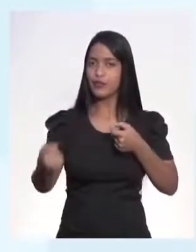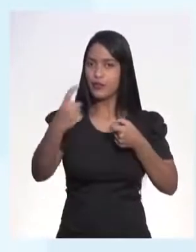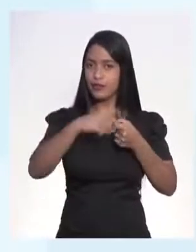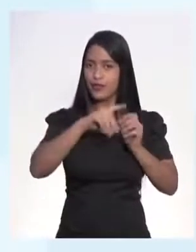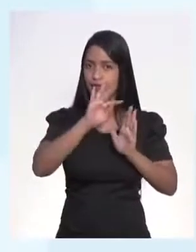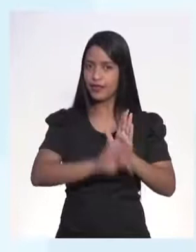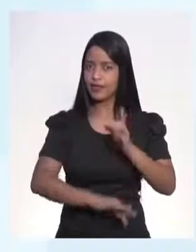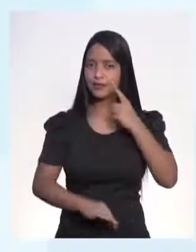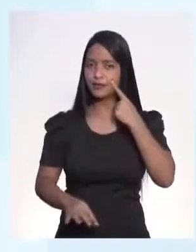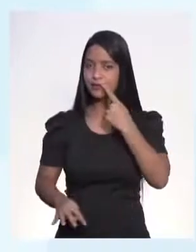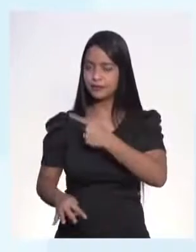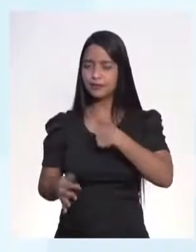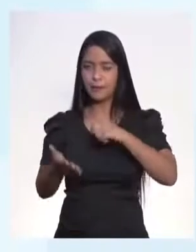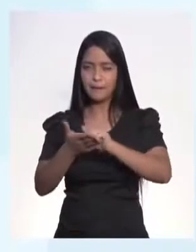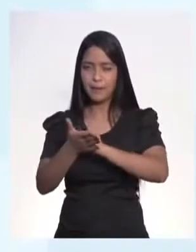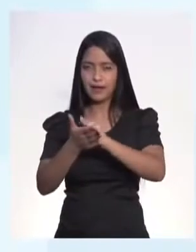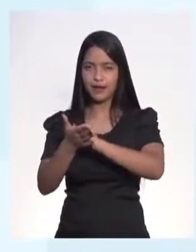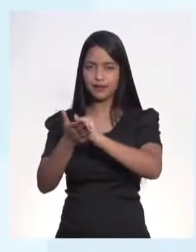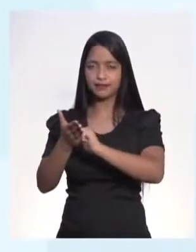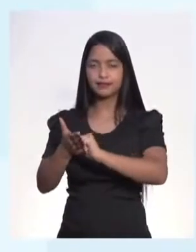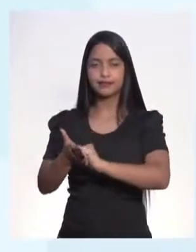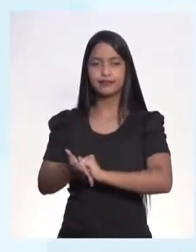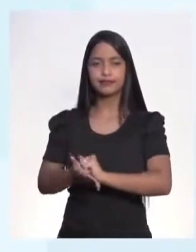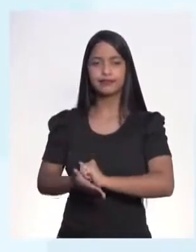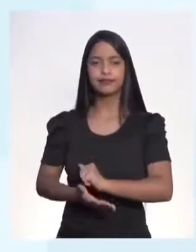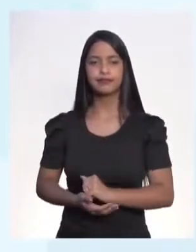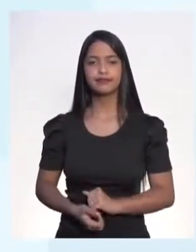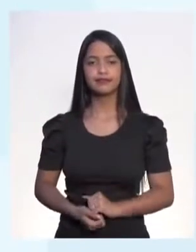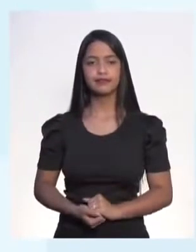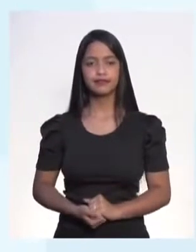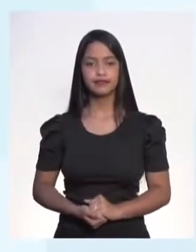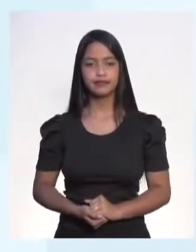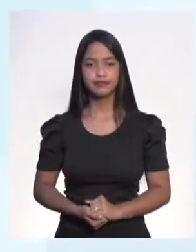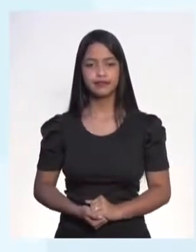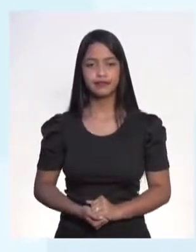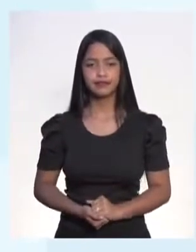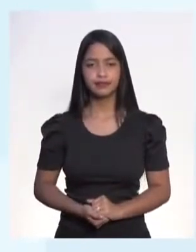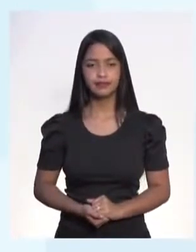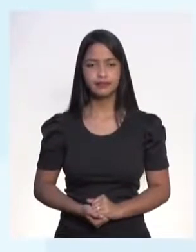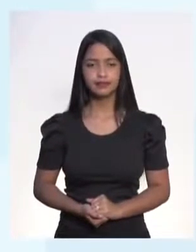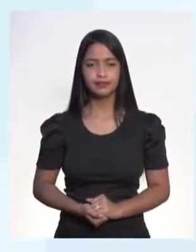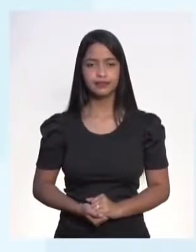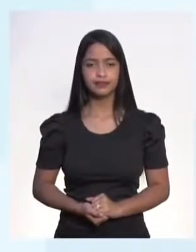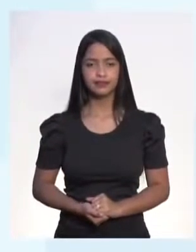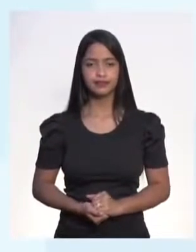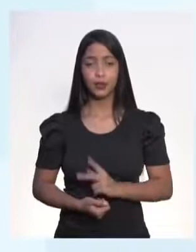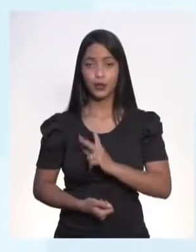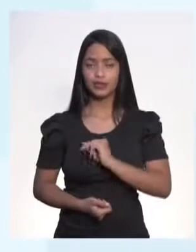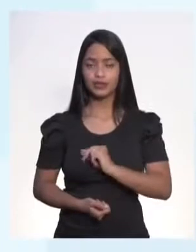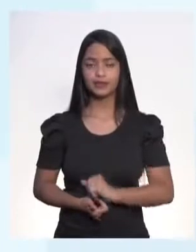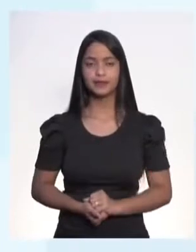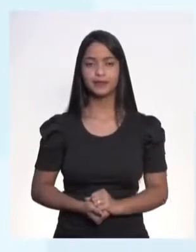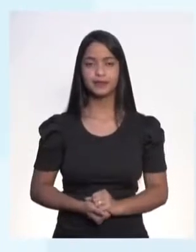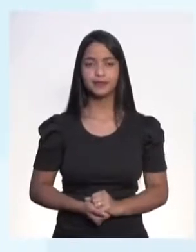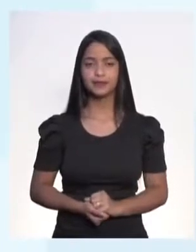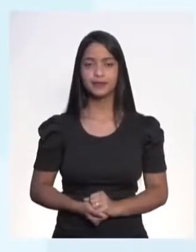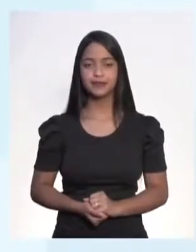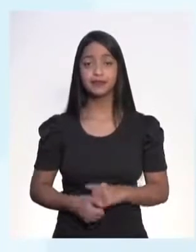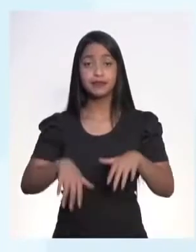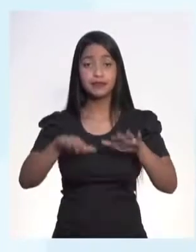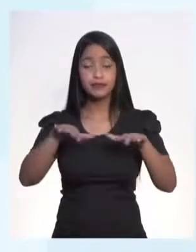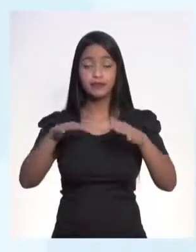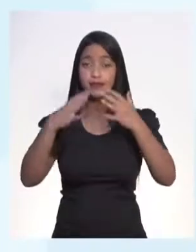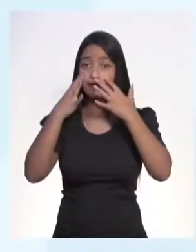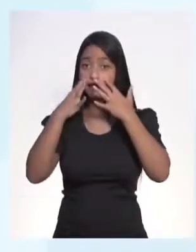minha borracha que apaga tudo aqui Tutti aparece aqui se apagasse daqui olha só Nossa olha só presta bem